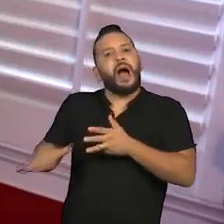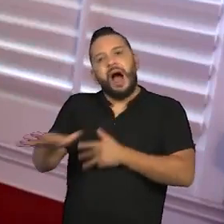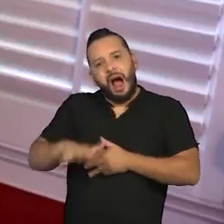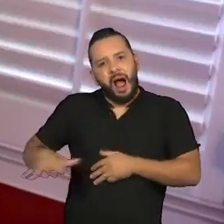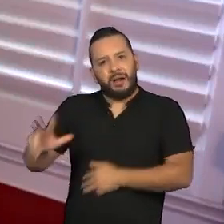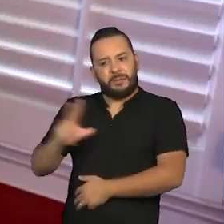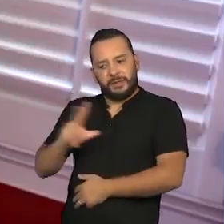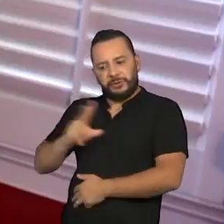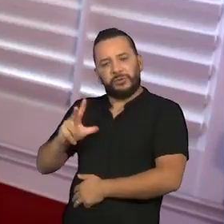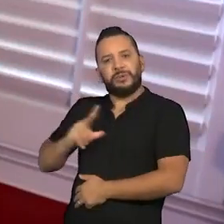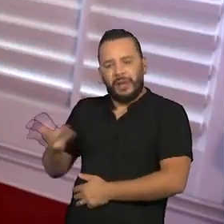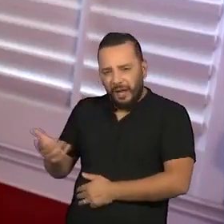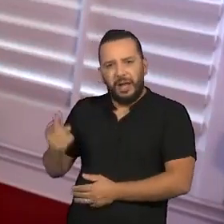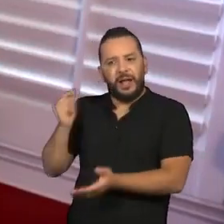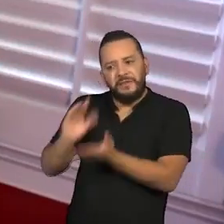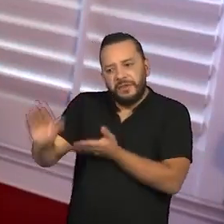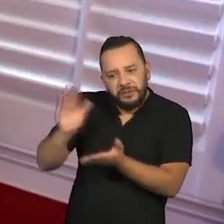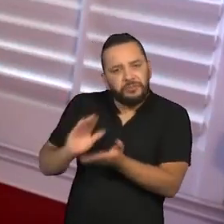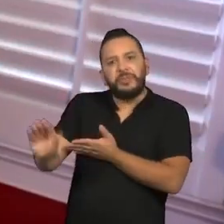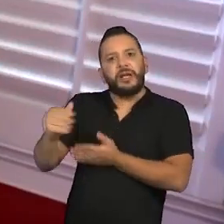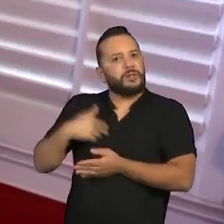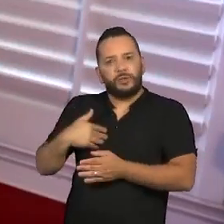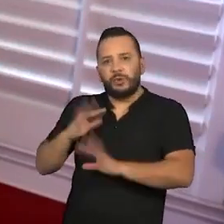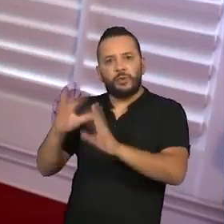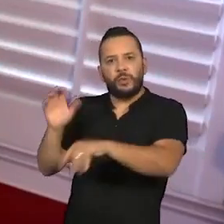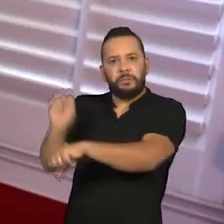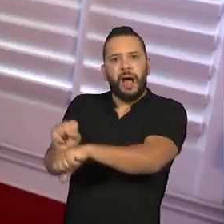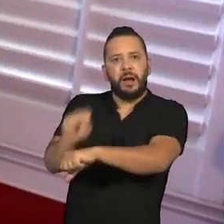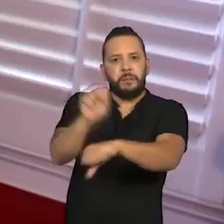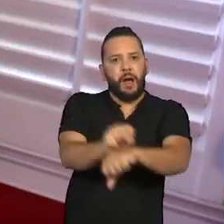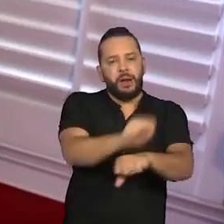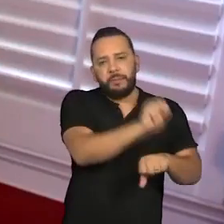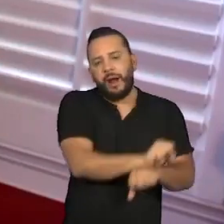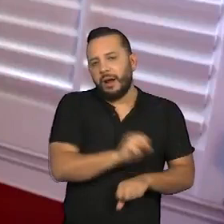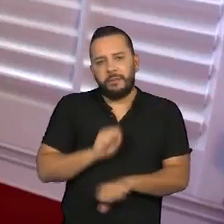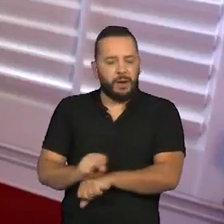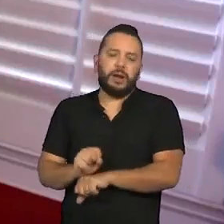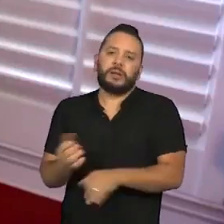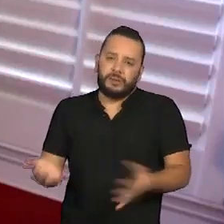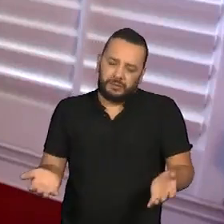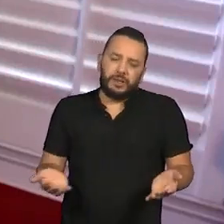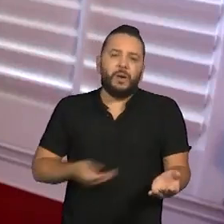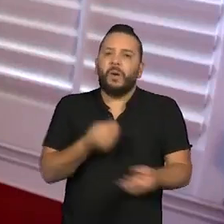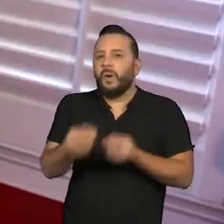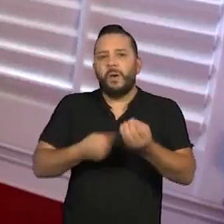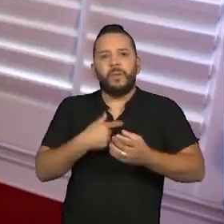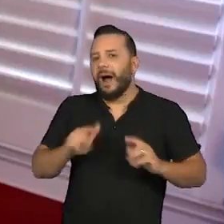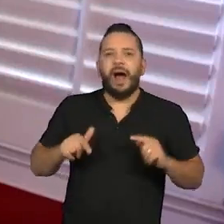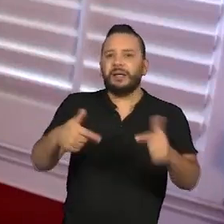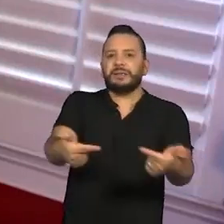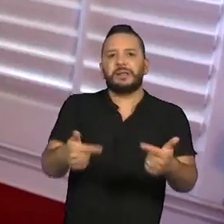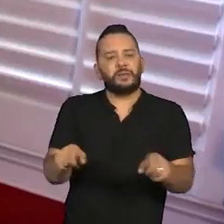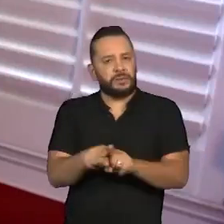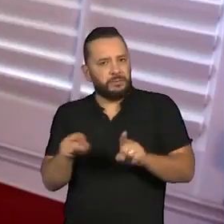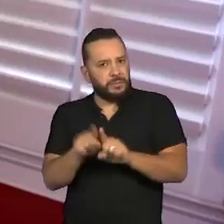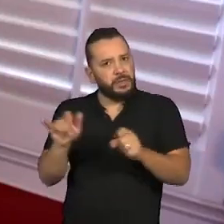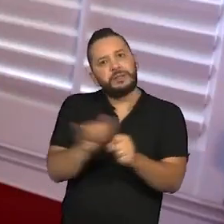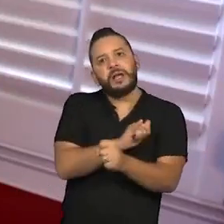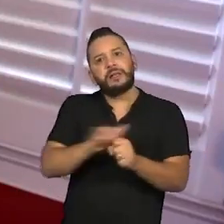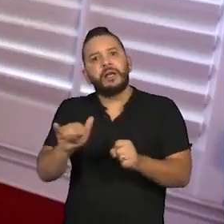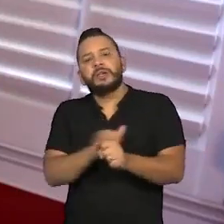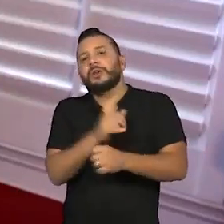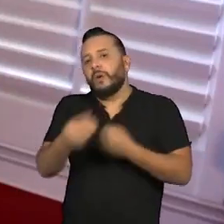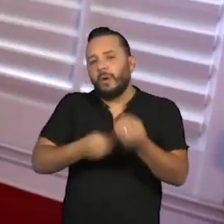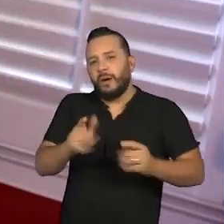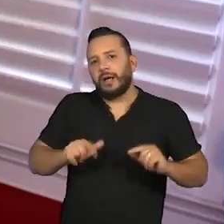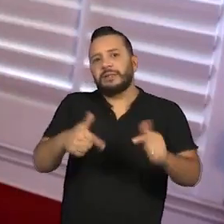no estado de paralisia dos dois lados. Então, o tipo de resposta e o tipo de medida que você tem que fazer, o tipo